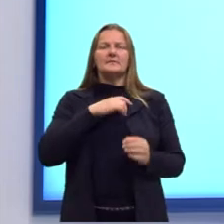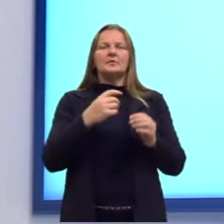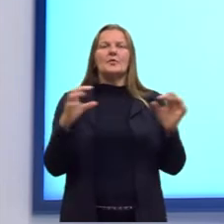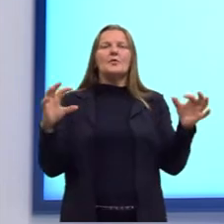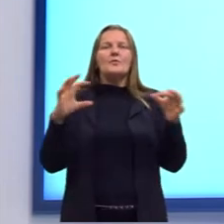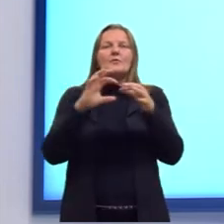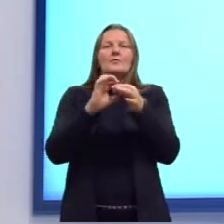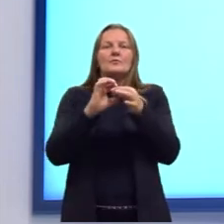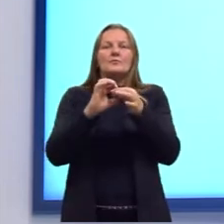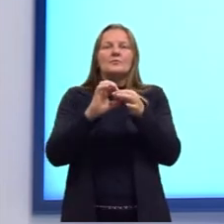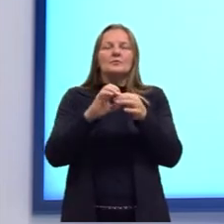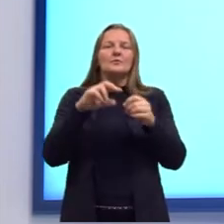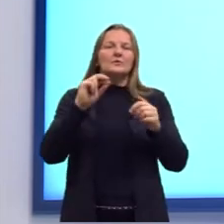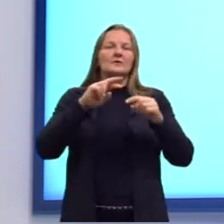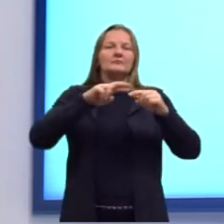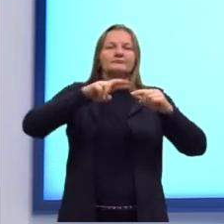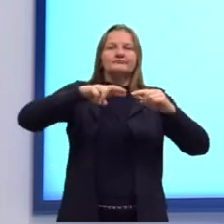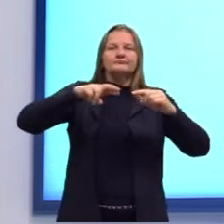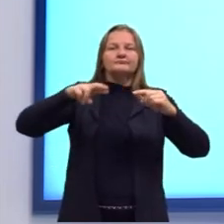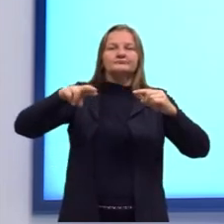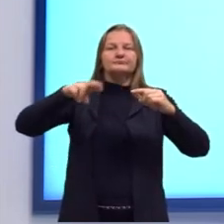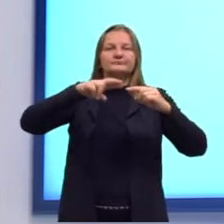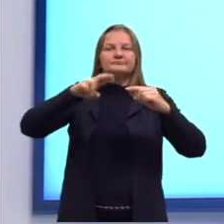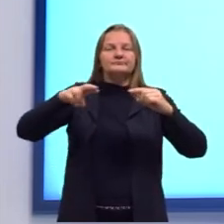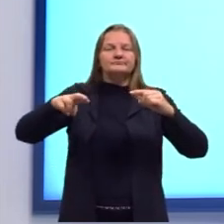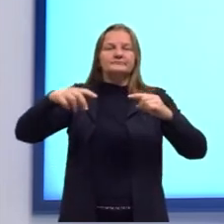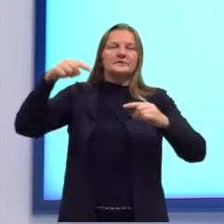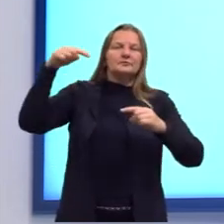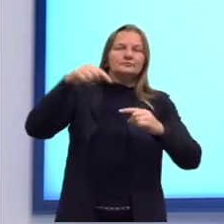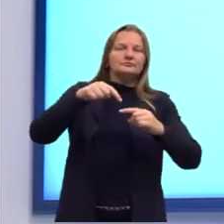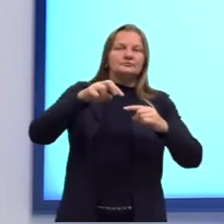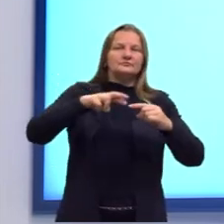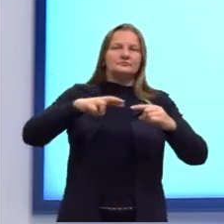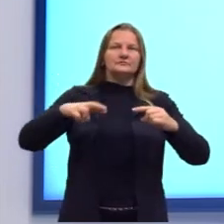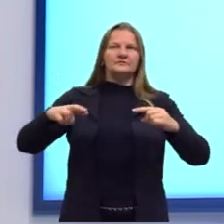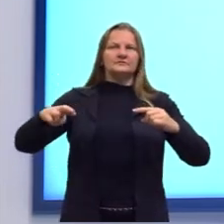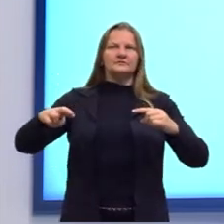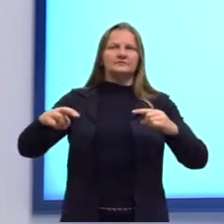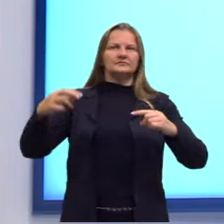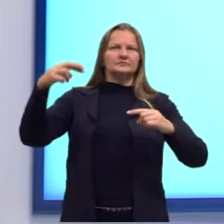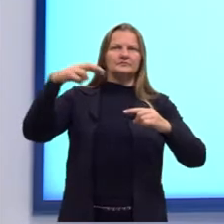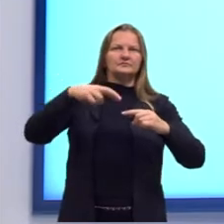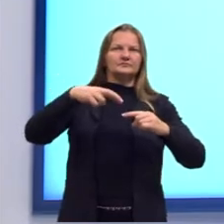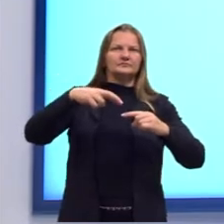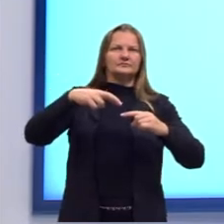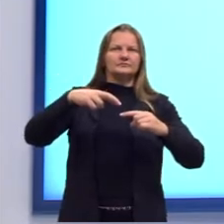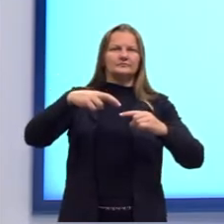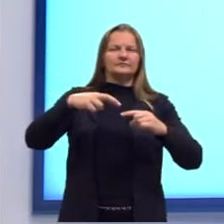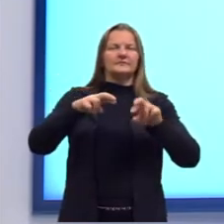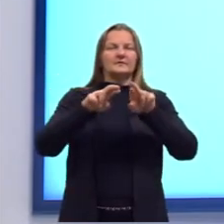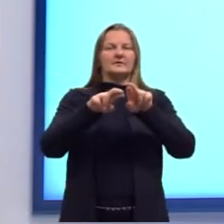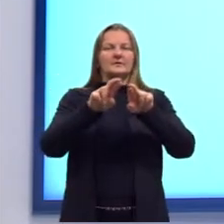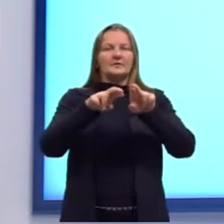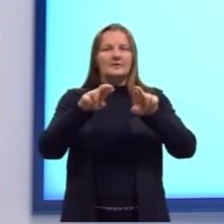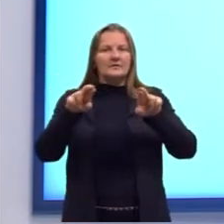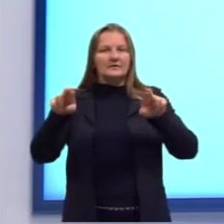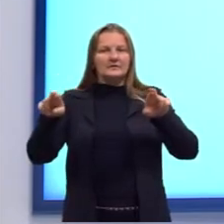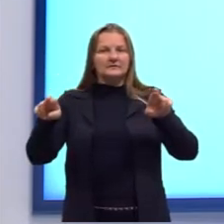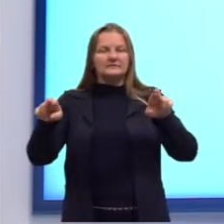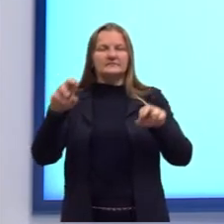Associação de Resistores na nossa última aula a gente falou sobre resistores né sobre a resistência